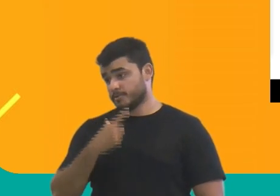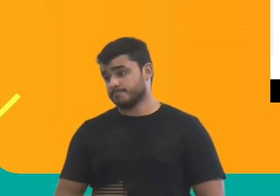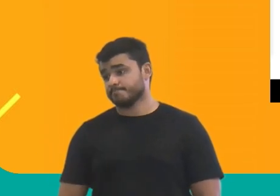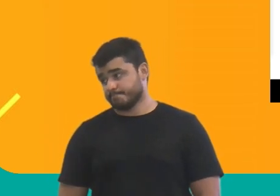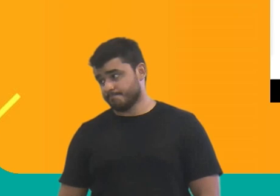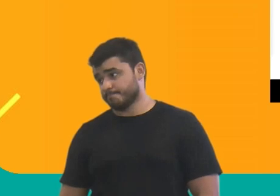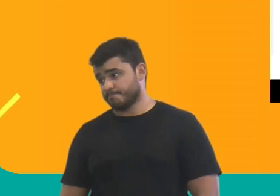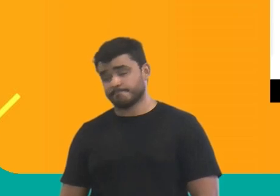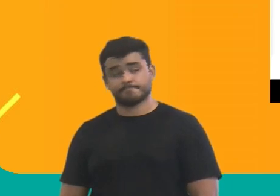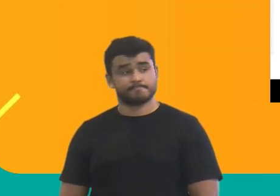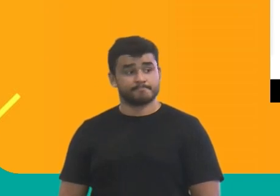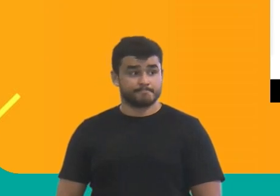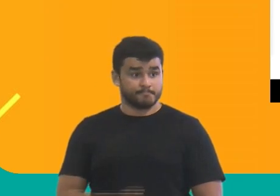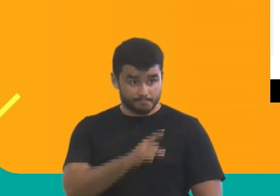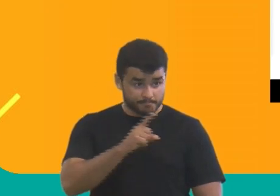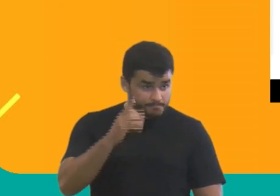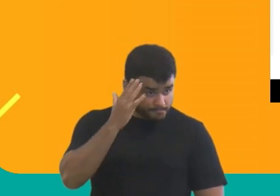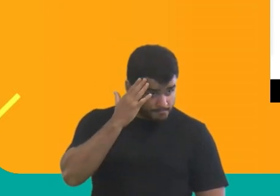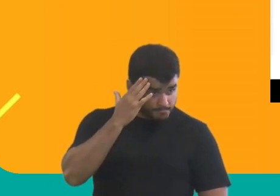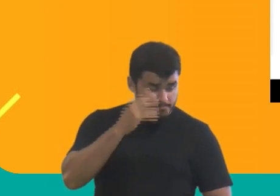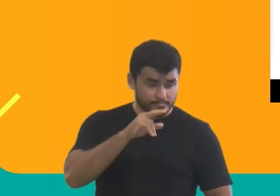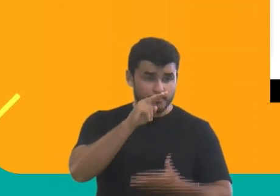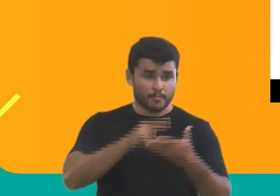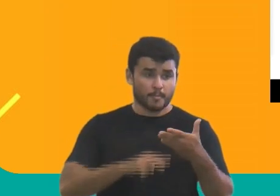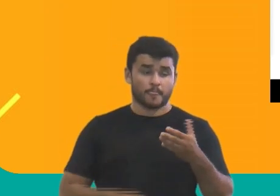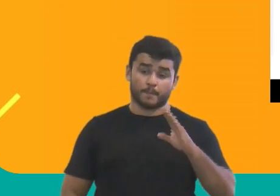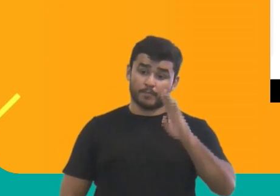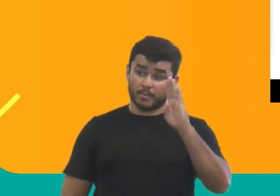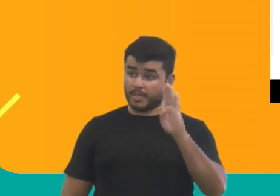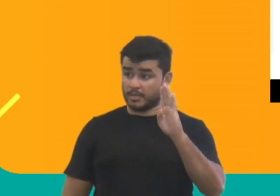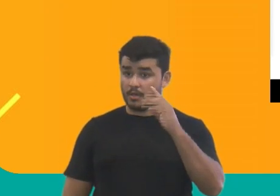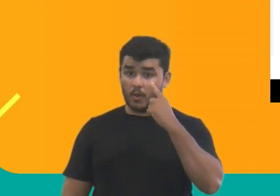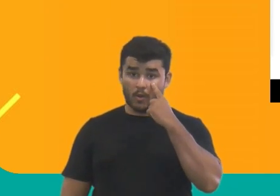releisse sozinho para você o item B e